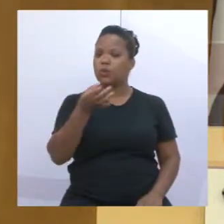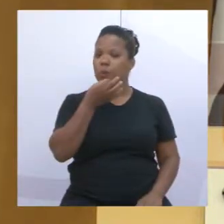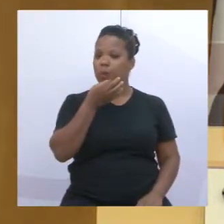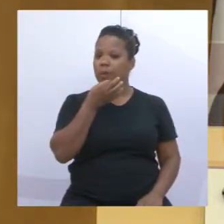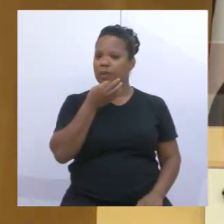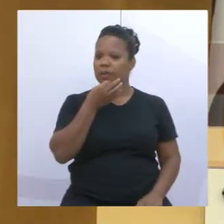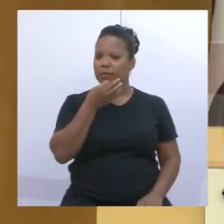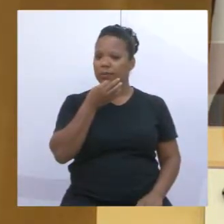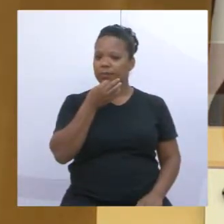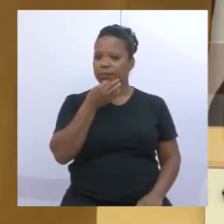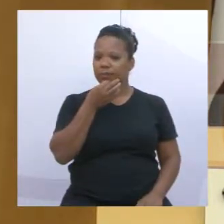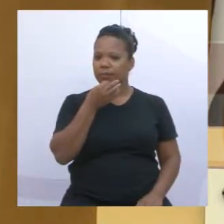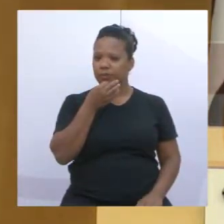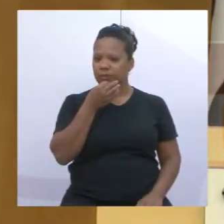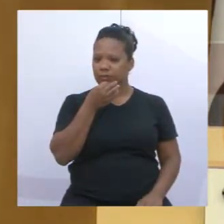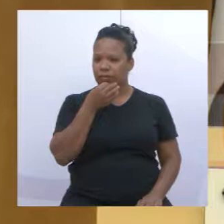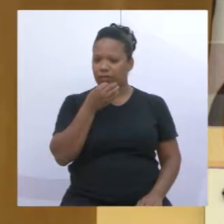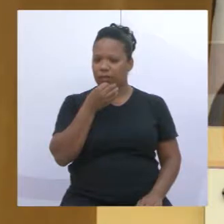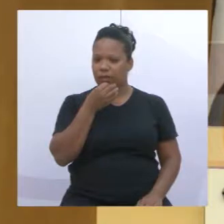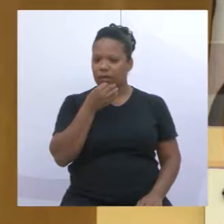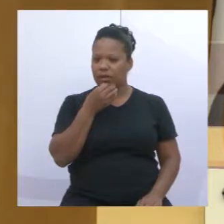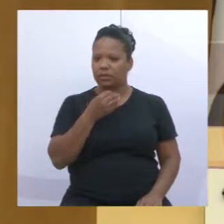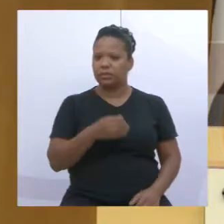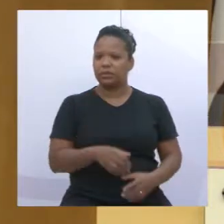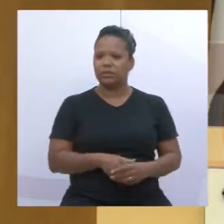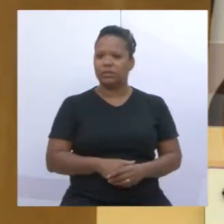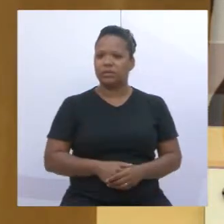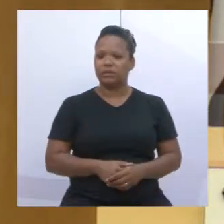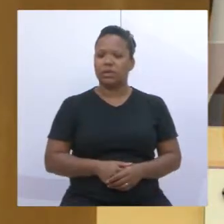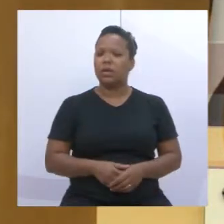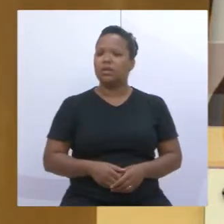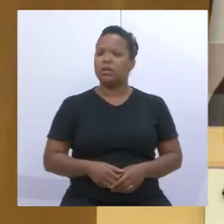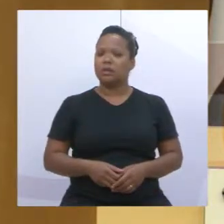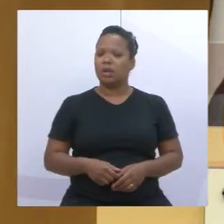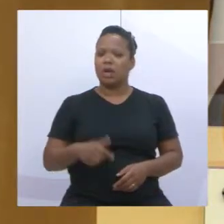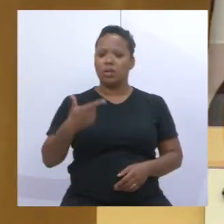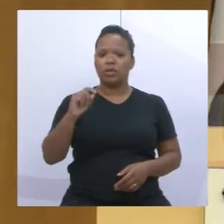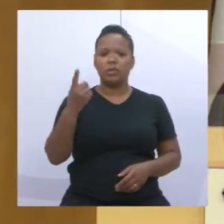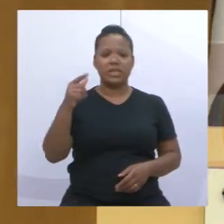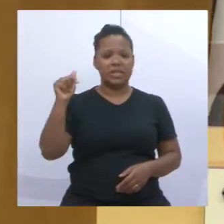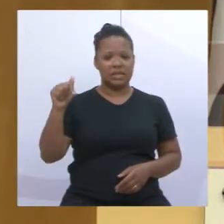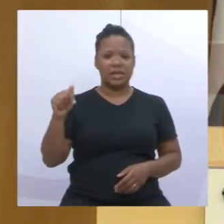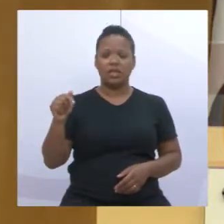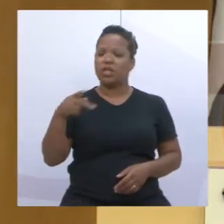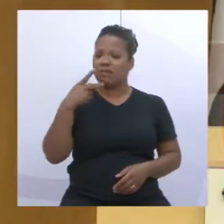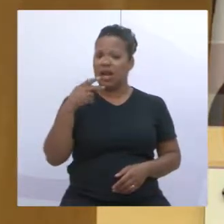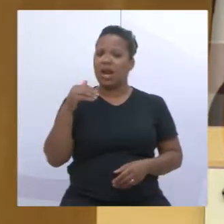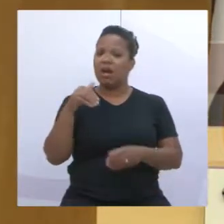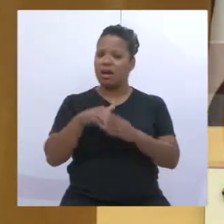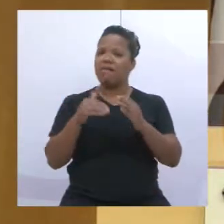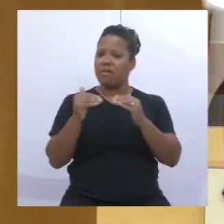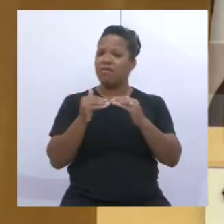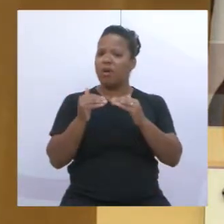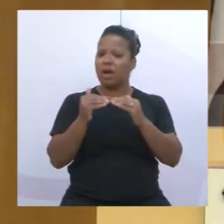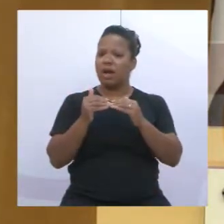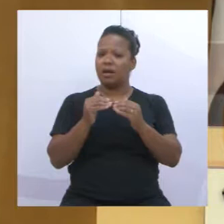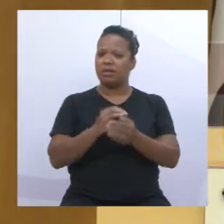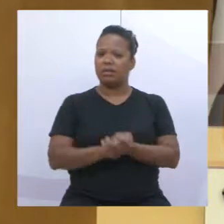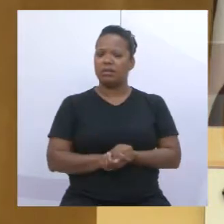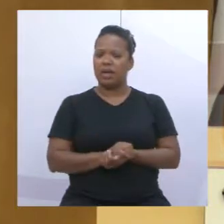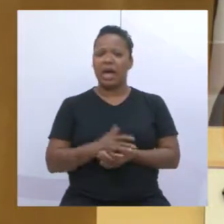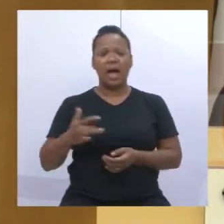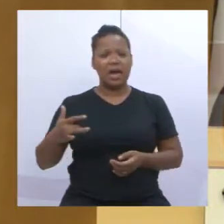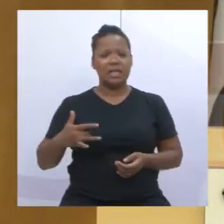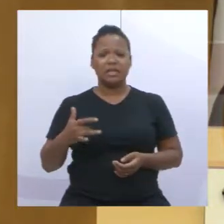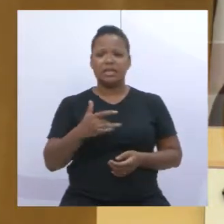e nessa casa tem vários jurídicos nessa casa. Tem um parecer do jurídico em 2017 que é favorável ao nosso projeto, porque a saúde